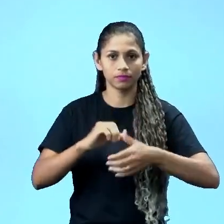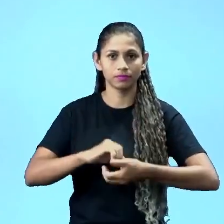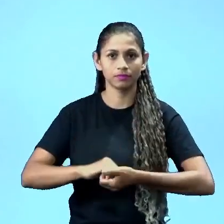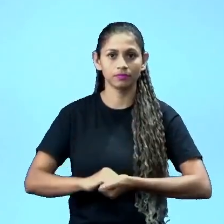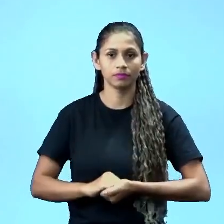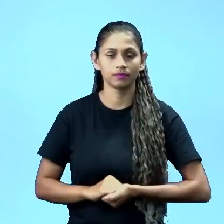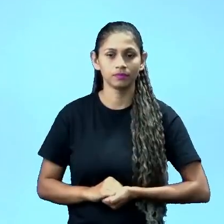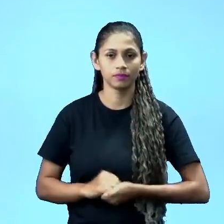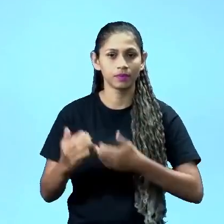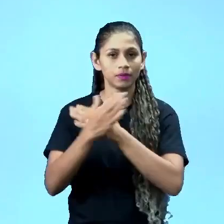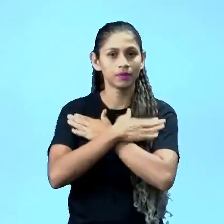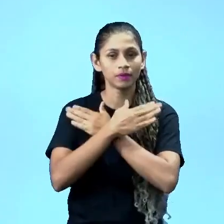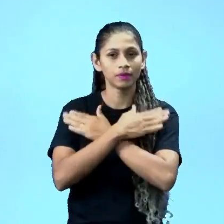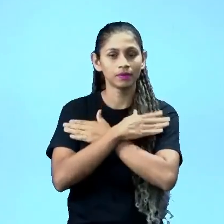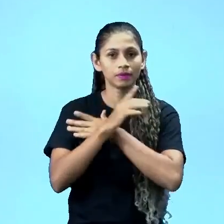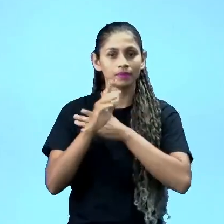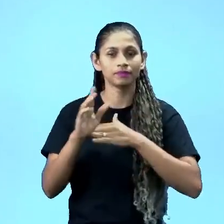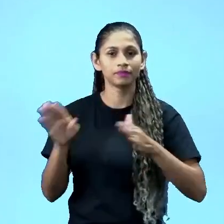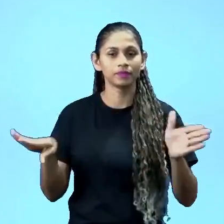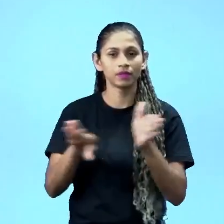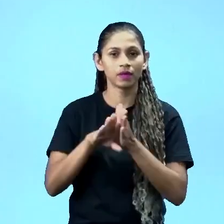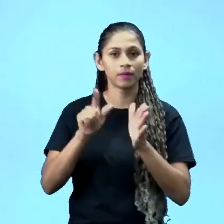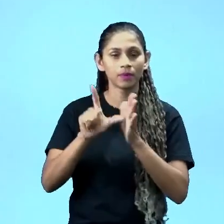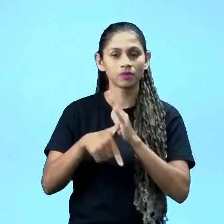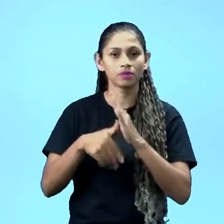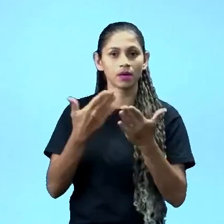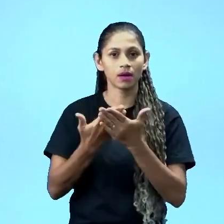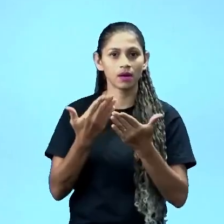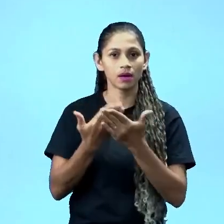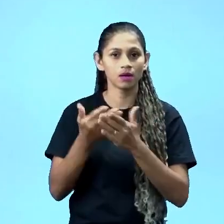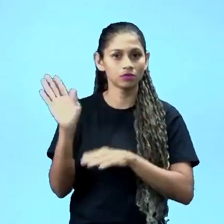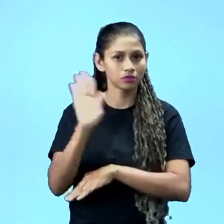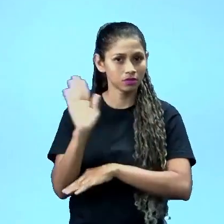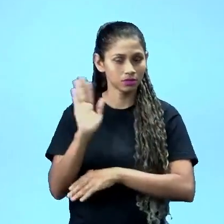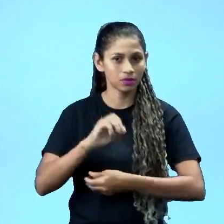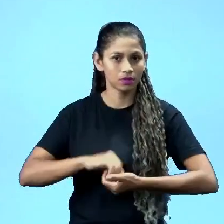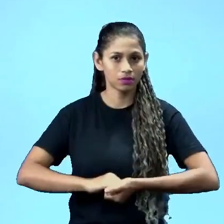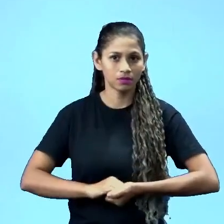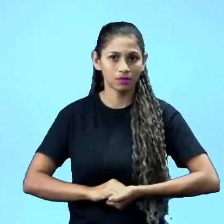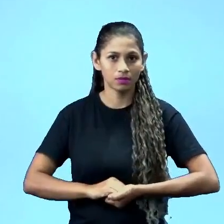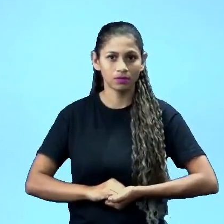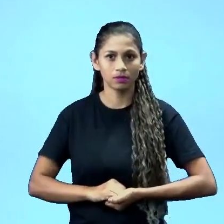a plataforma Eduque. Um abraço e até a próxima aula. Tchau, tchau!